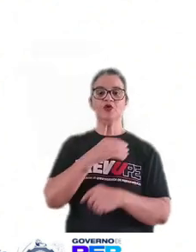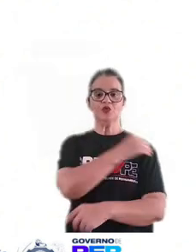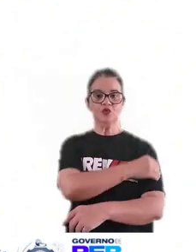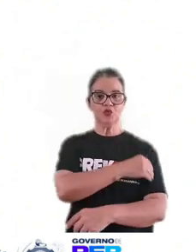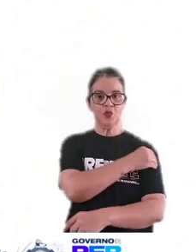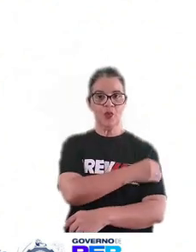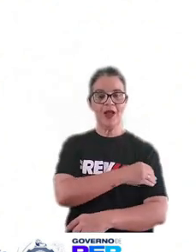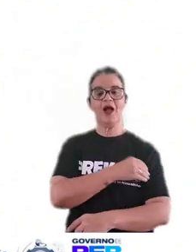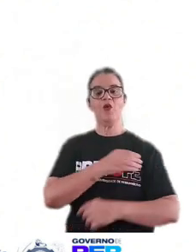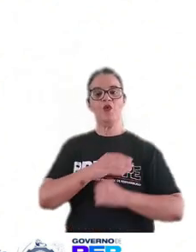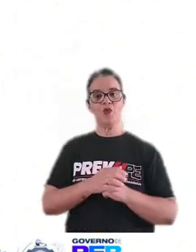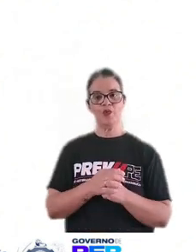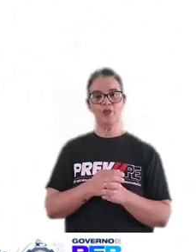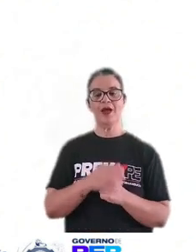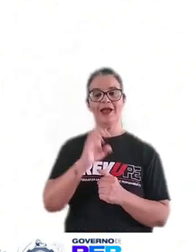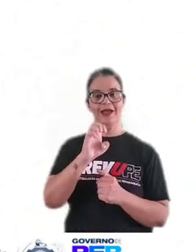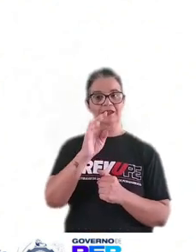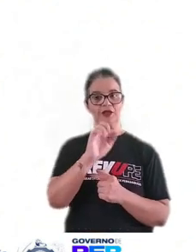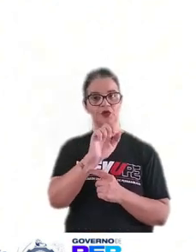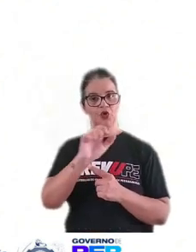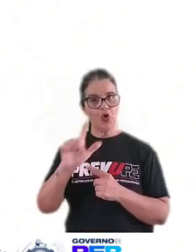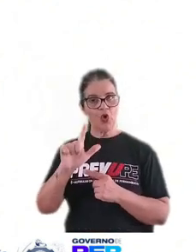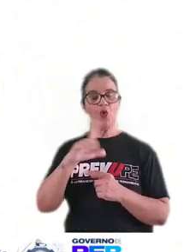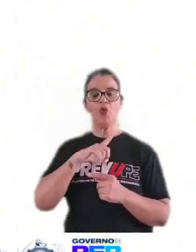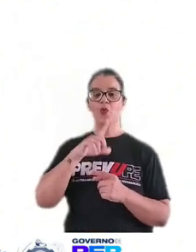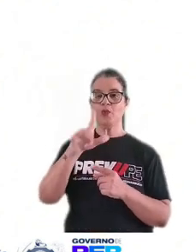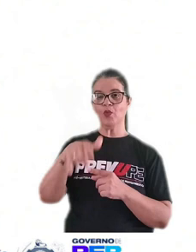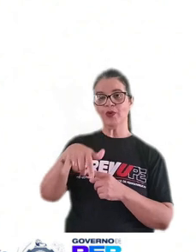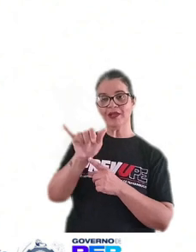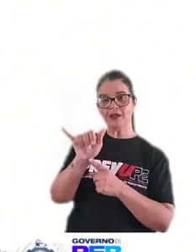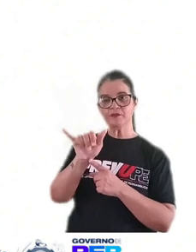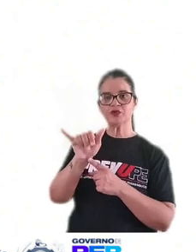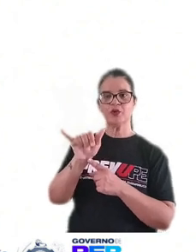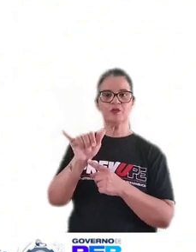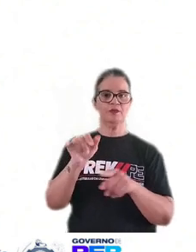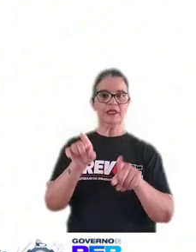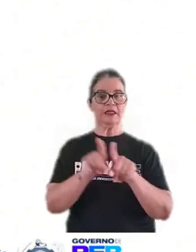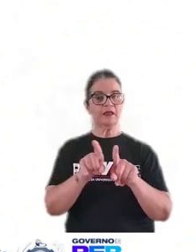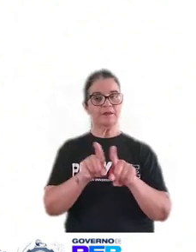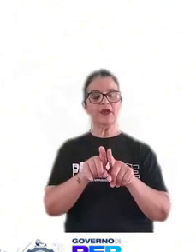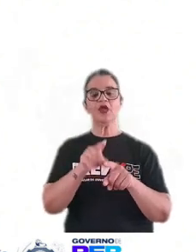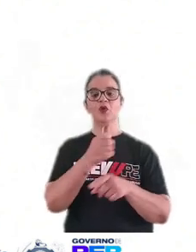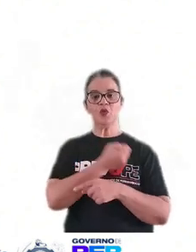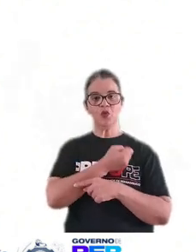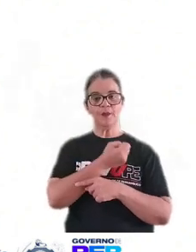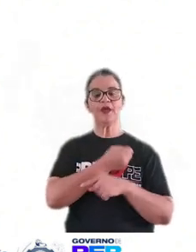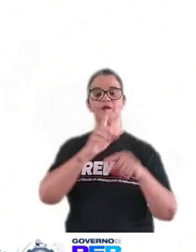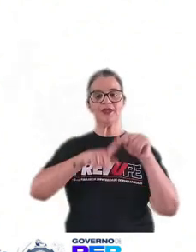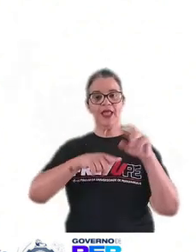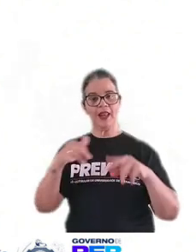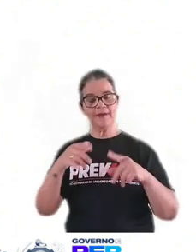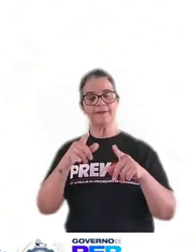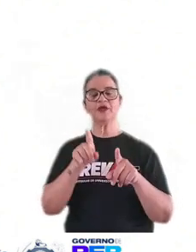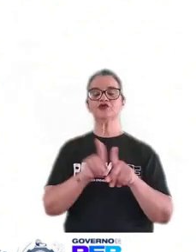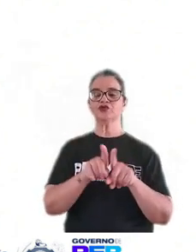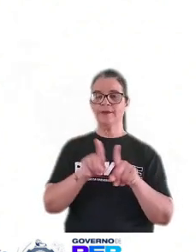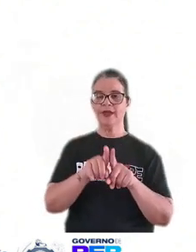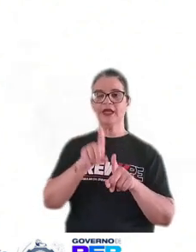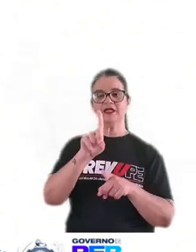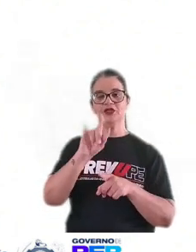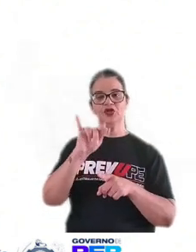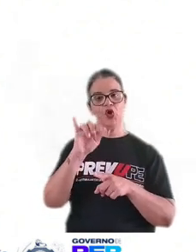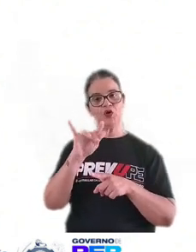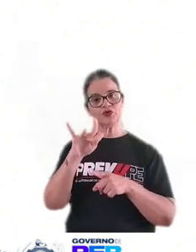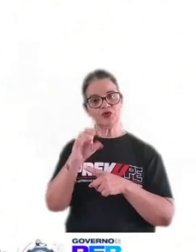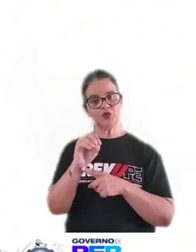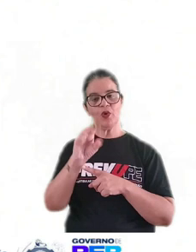do álcool do etanol por Y e o número de elementos